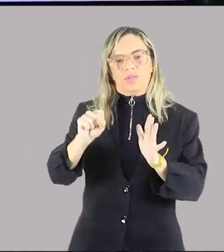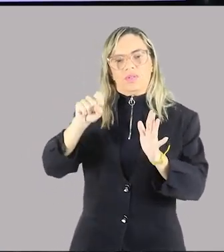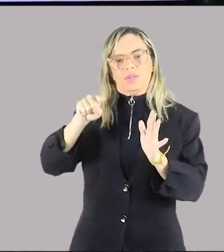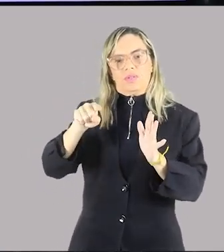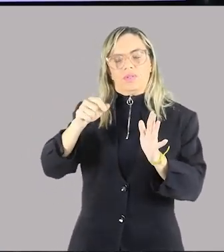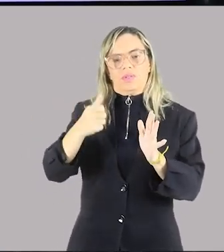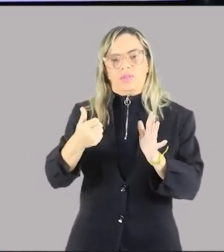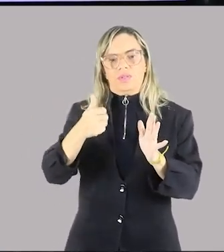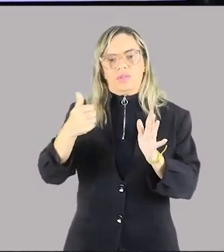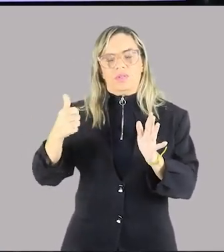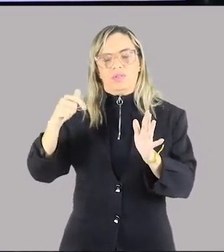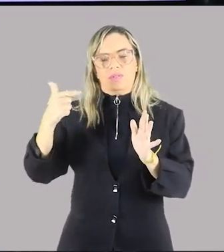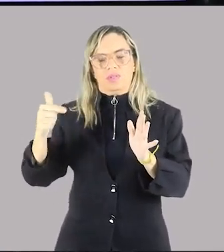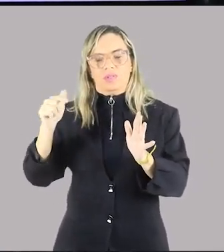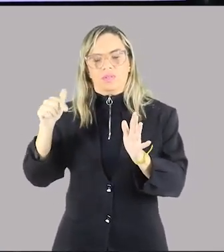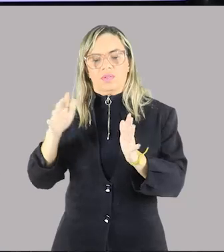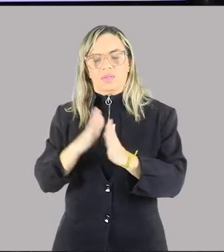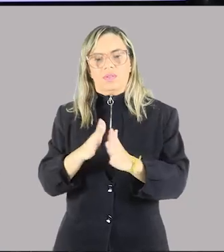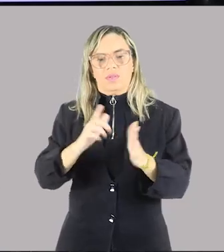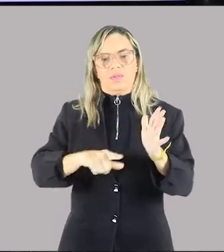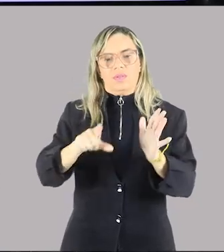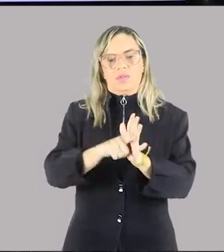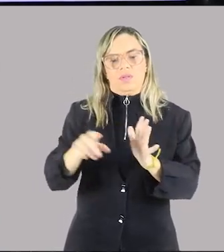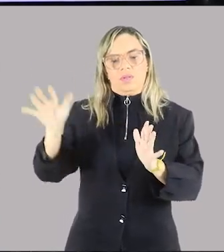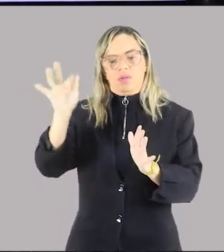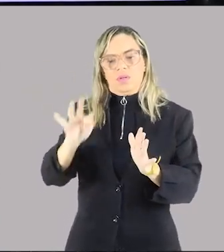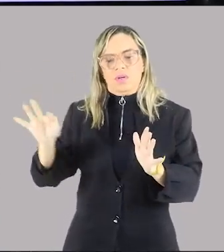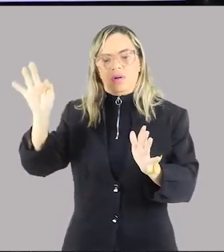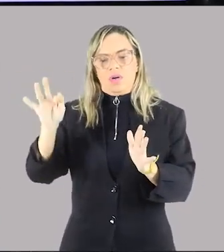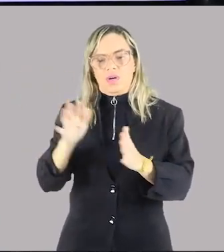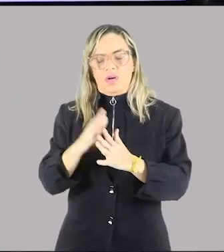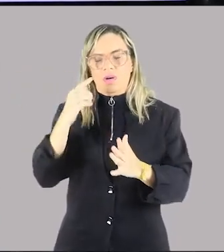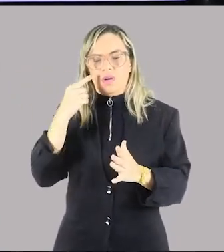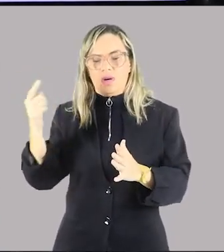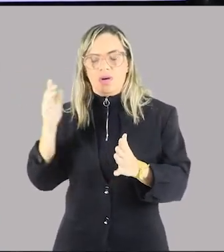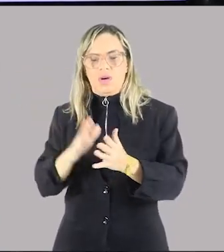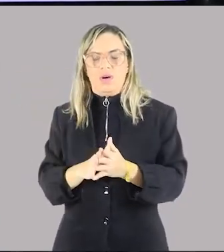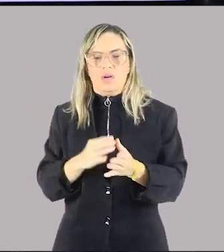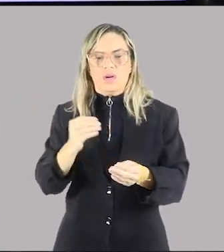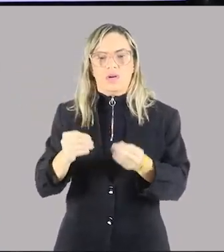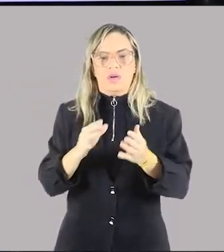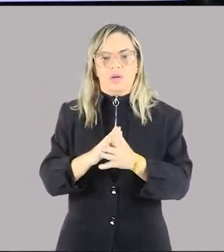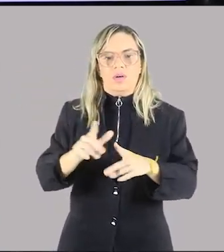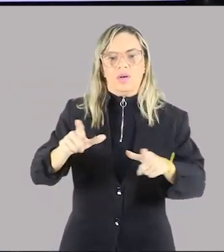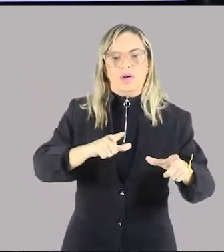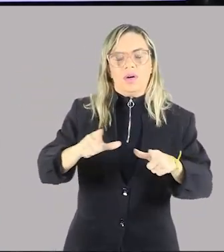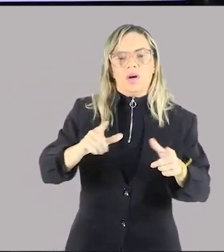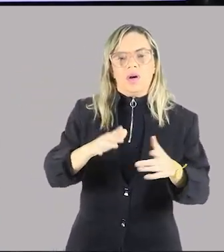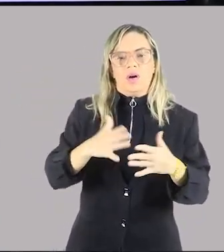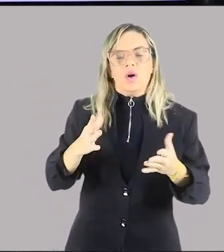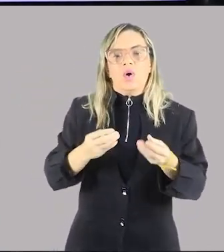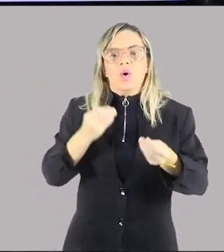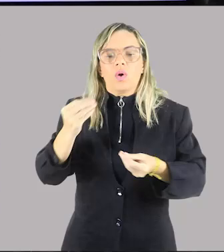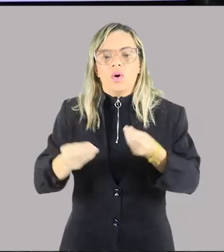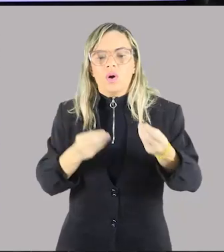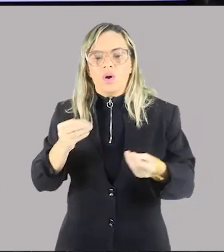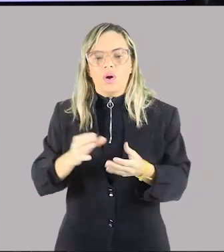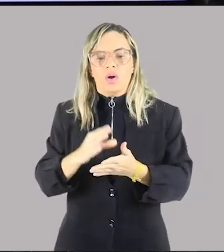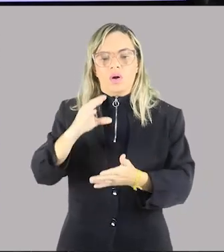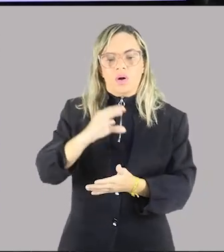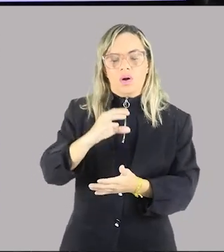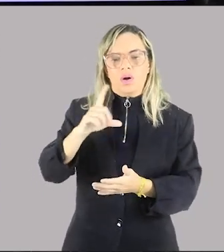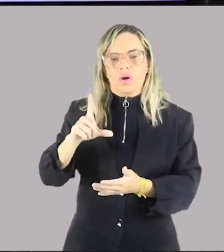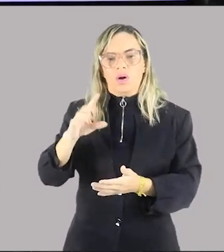federal, e os seletistas, eles são aprovados em concurso público, mas o seu regime de trabalho é um regime CLT, é um